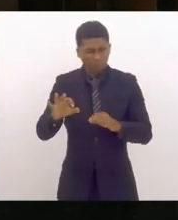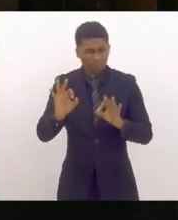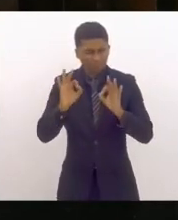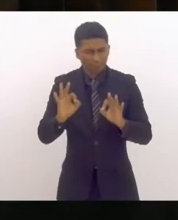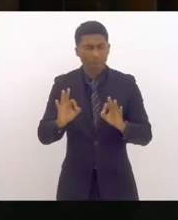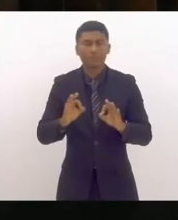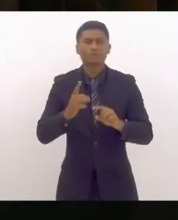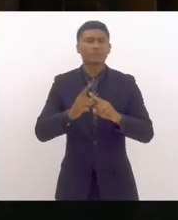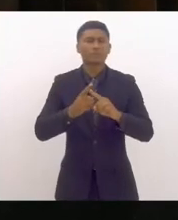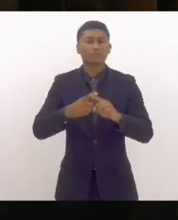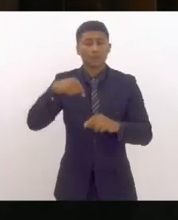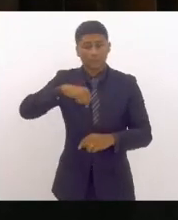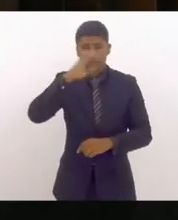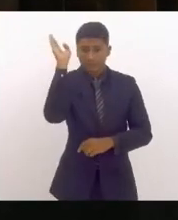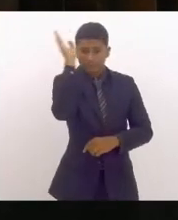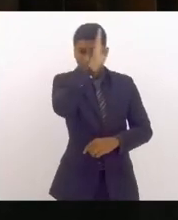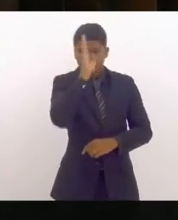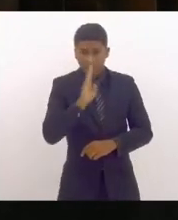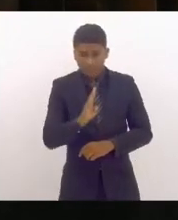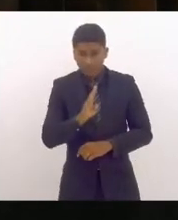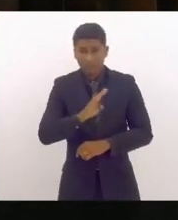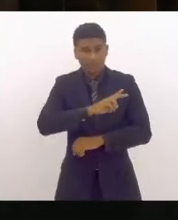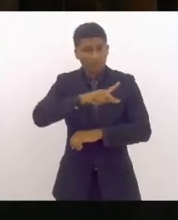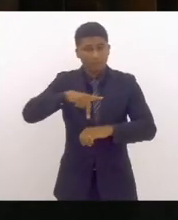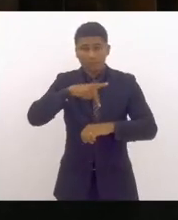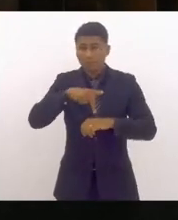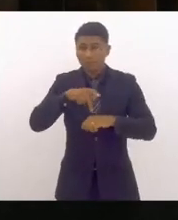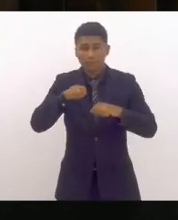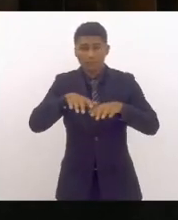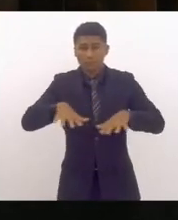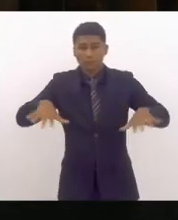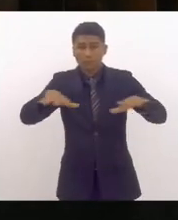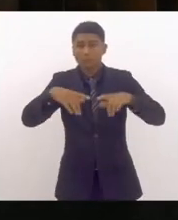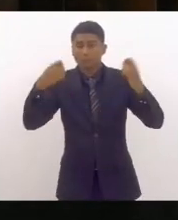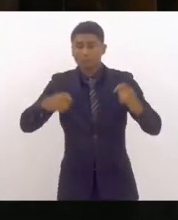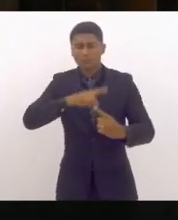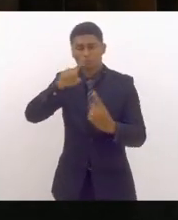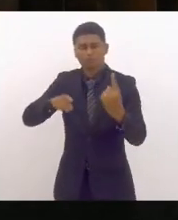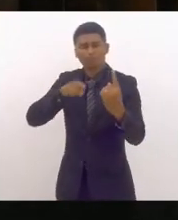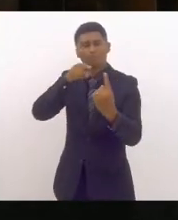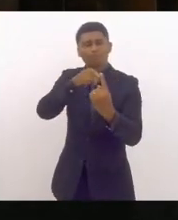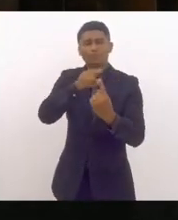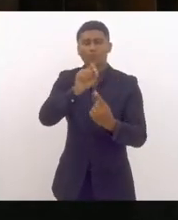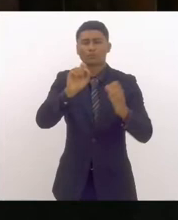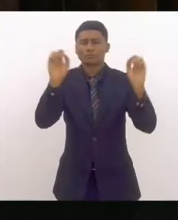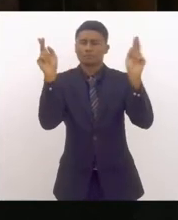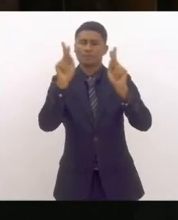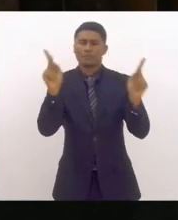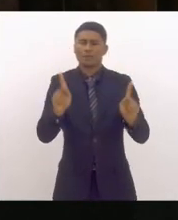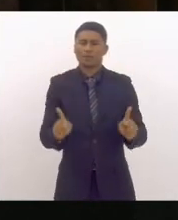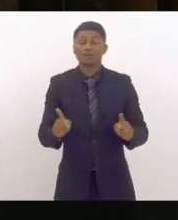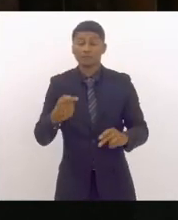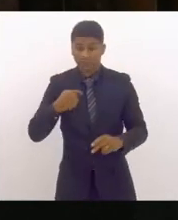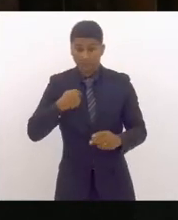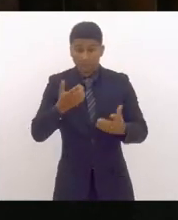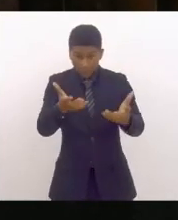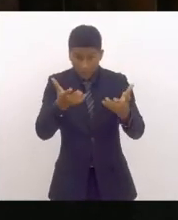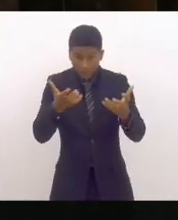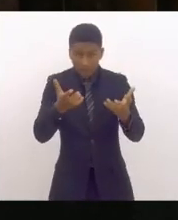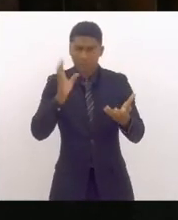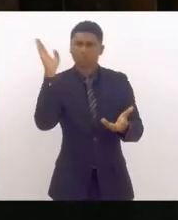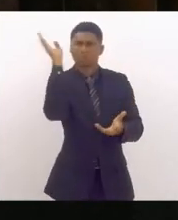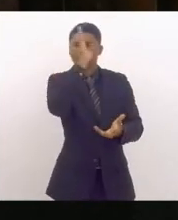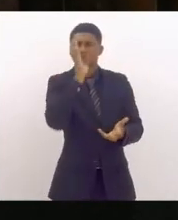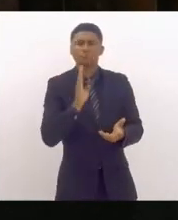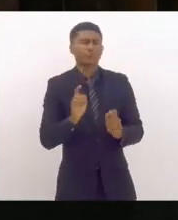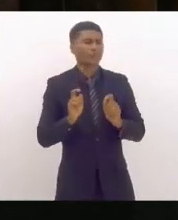nação sejam destino de paz é o Brasil que queremos o Brasil que eu quero é